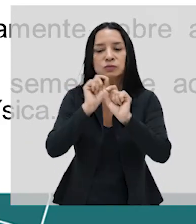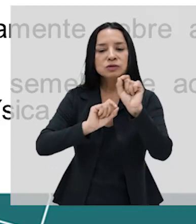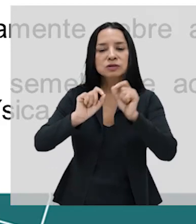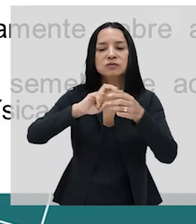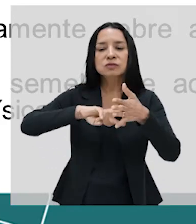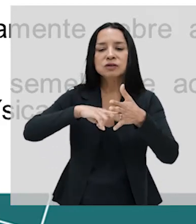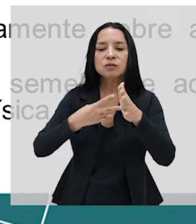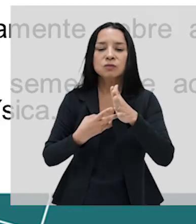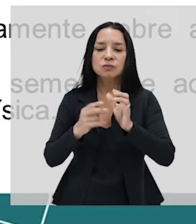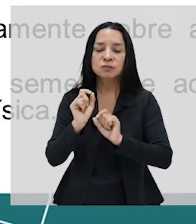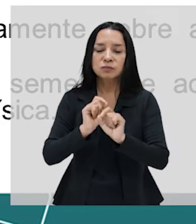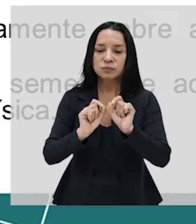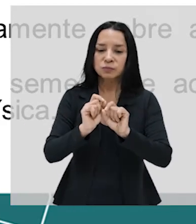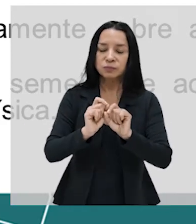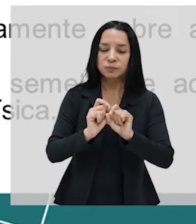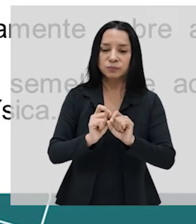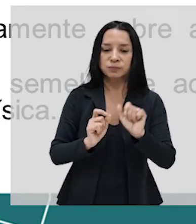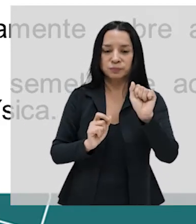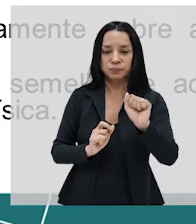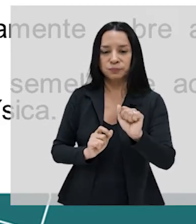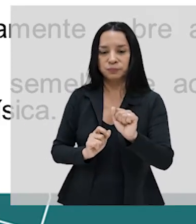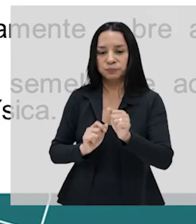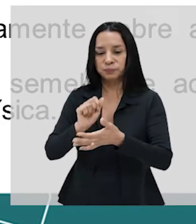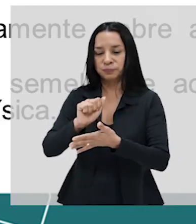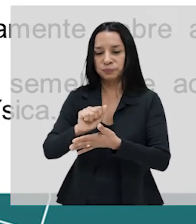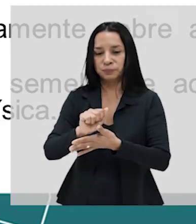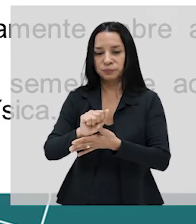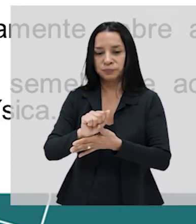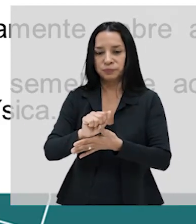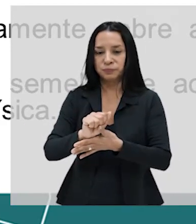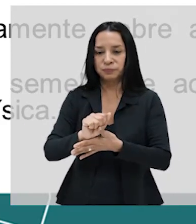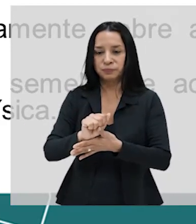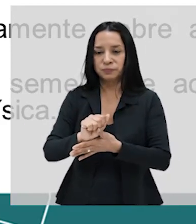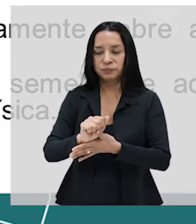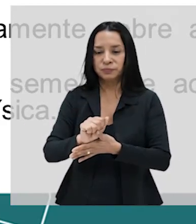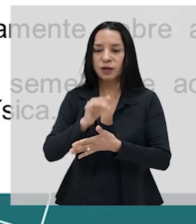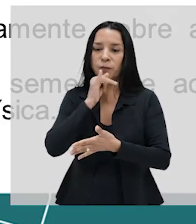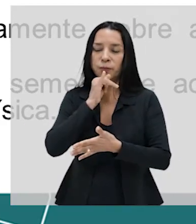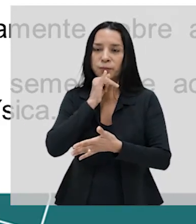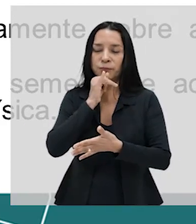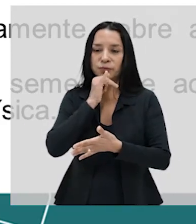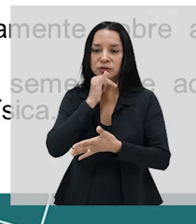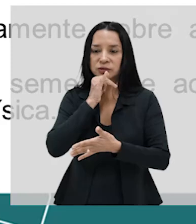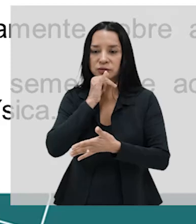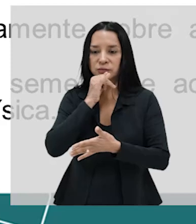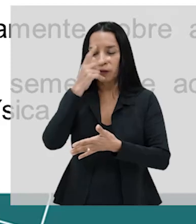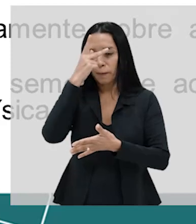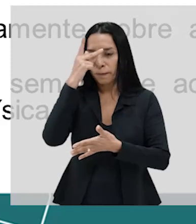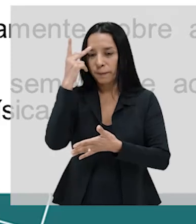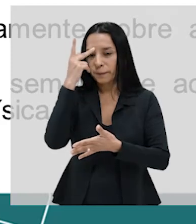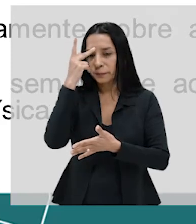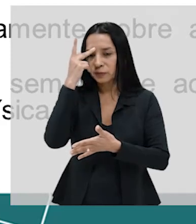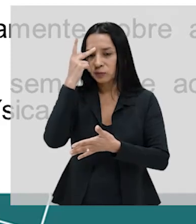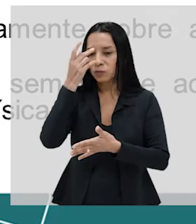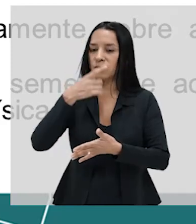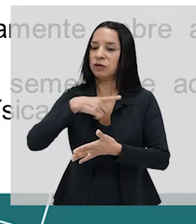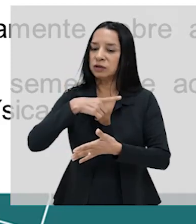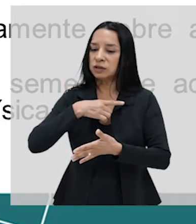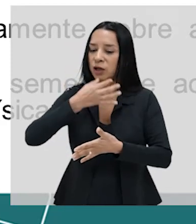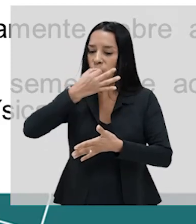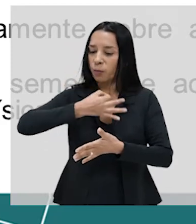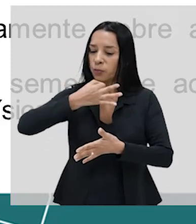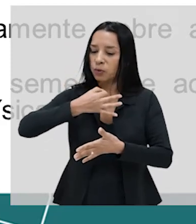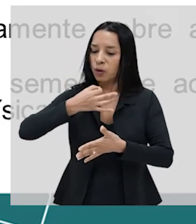dizer o que, então? Olha só. Quando você toma parte, quando você constrói